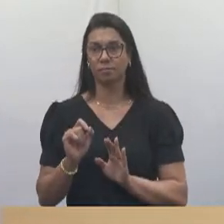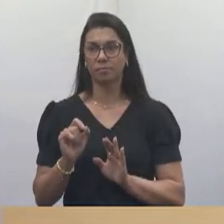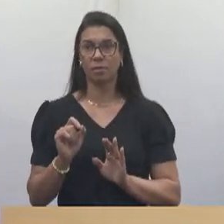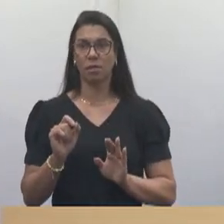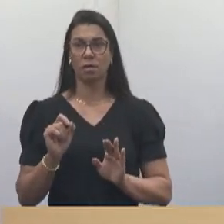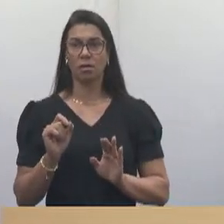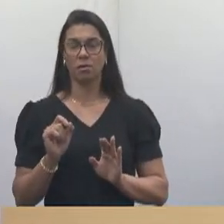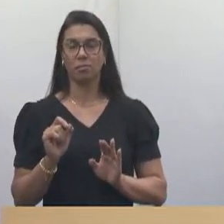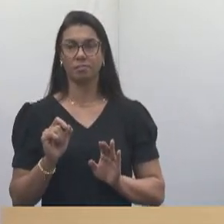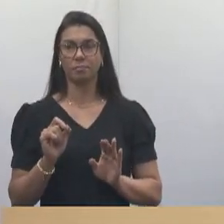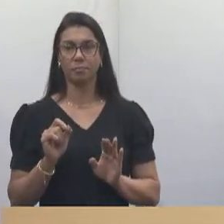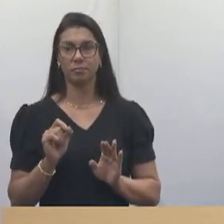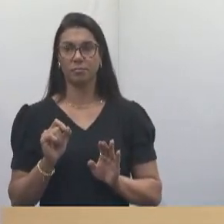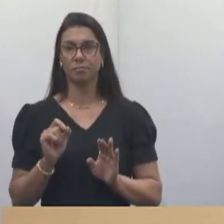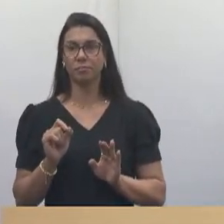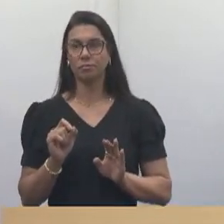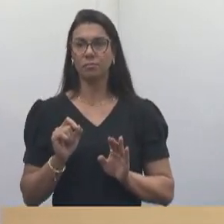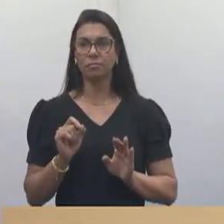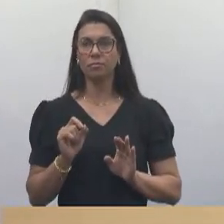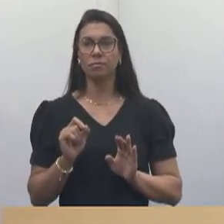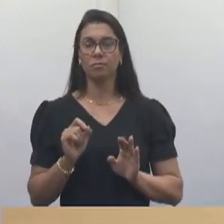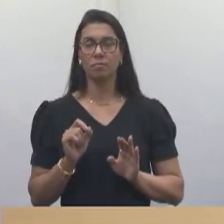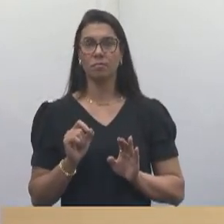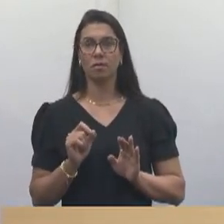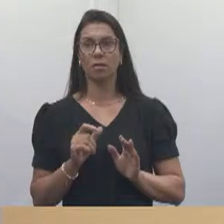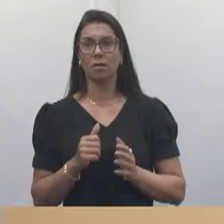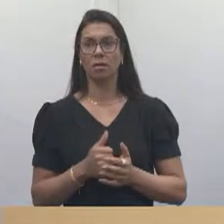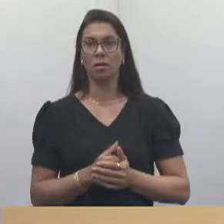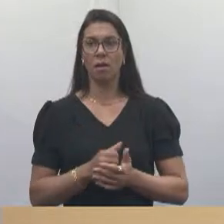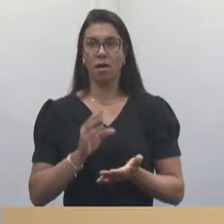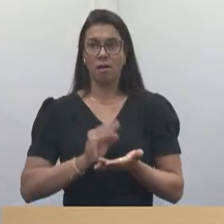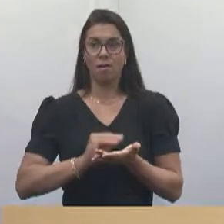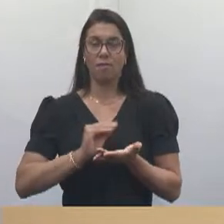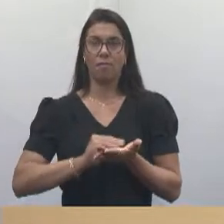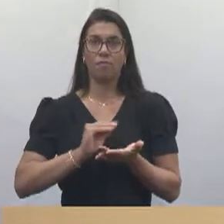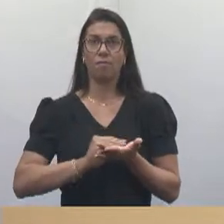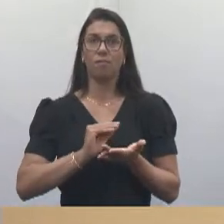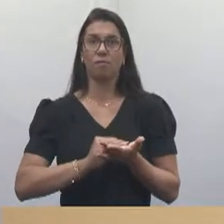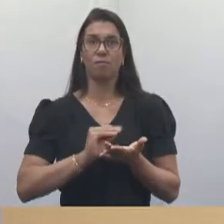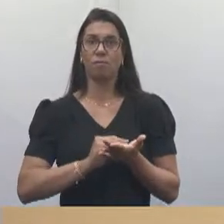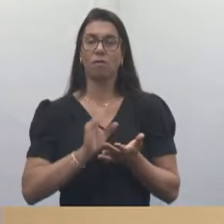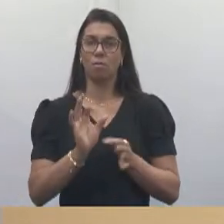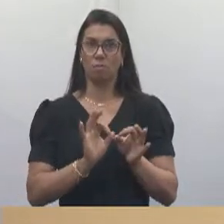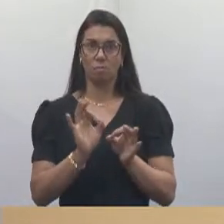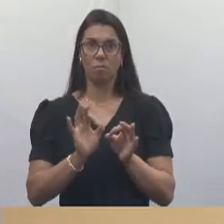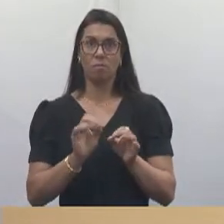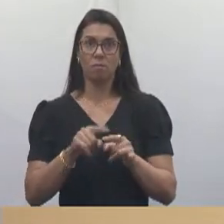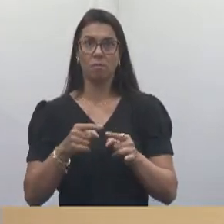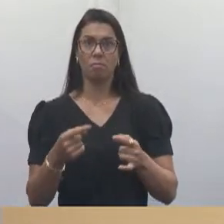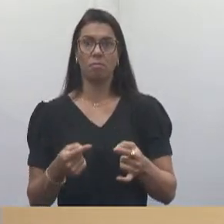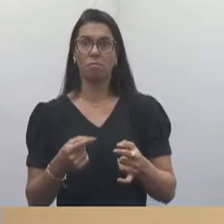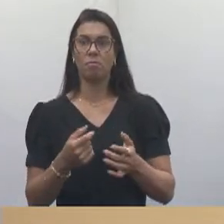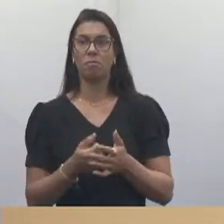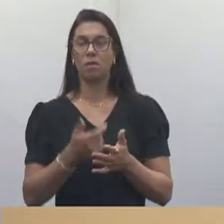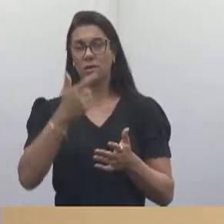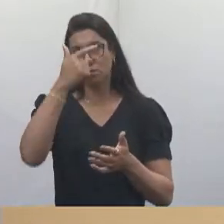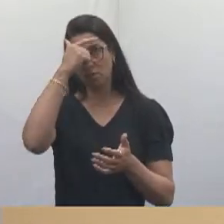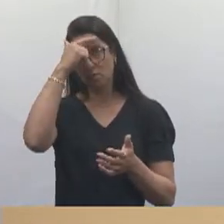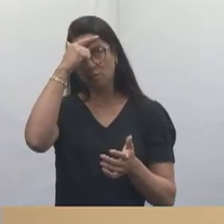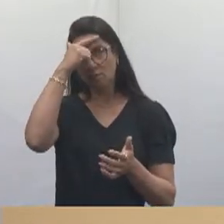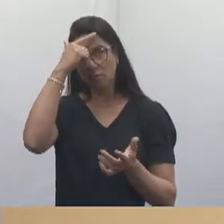por esse contrassenso, assim, às vezes até uma falta de preparo. E querendo, Luiz Flávio, até parece